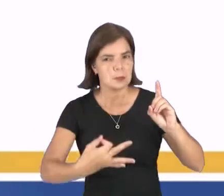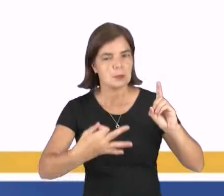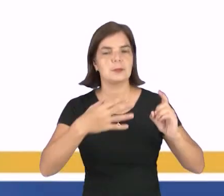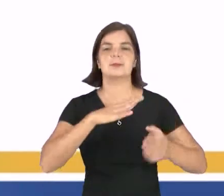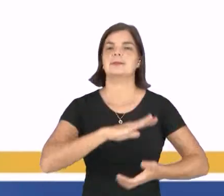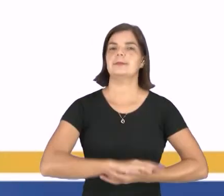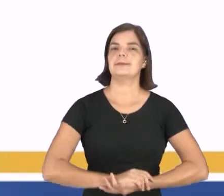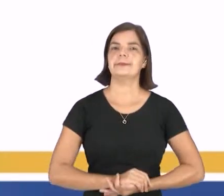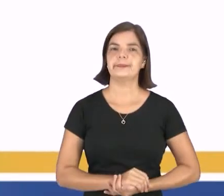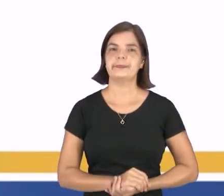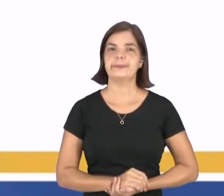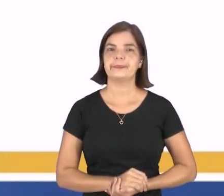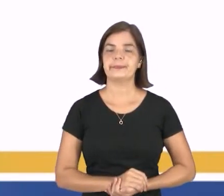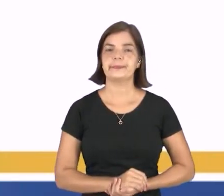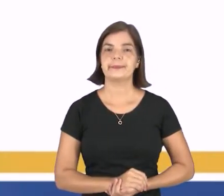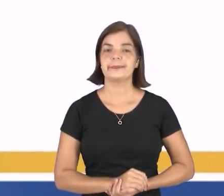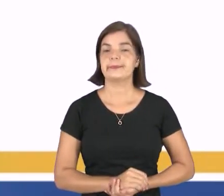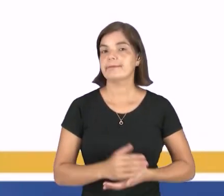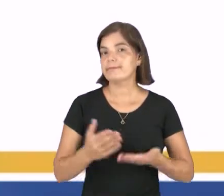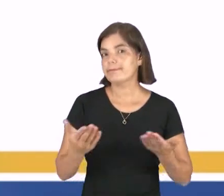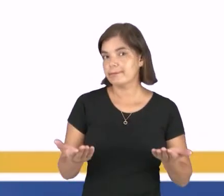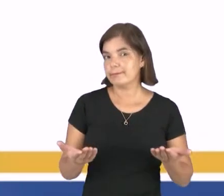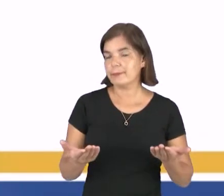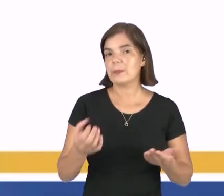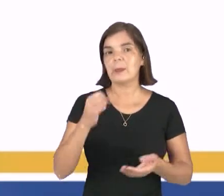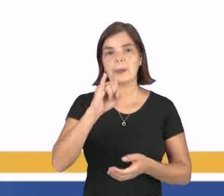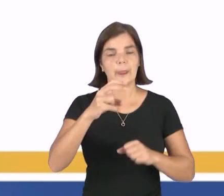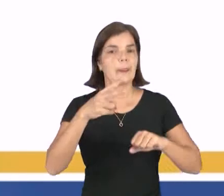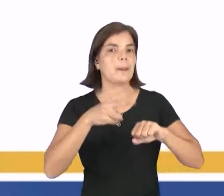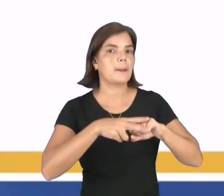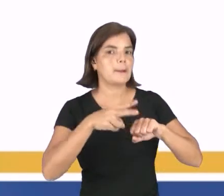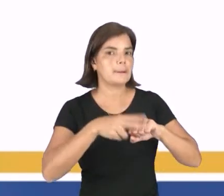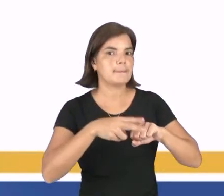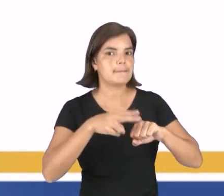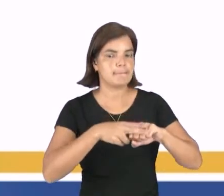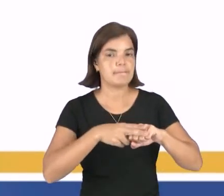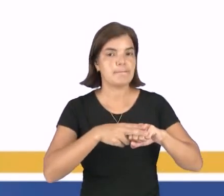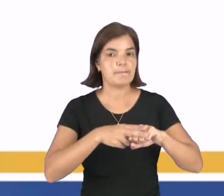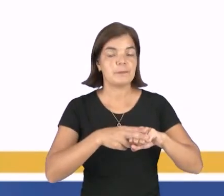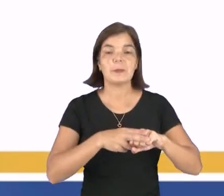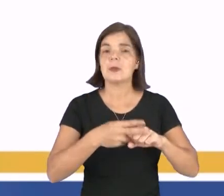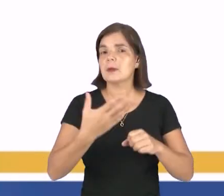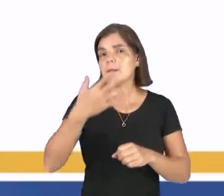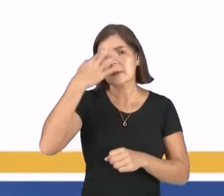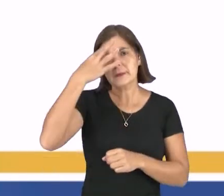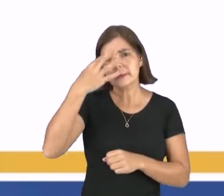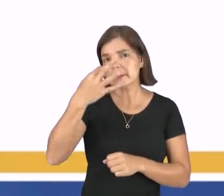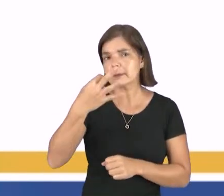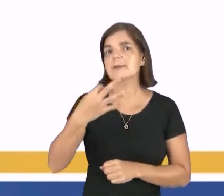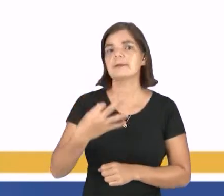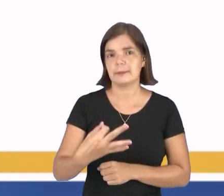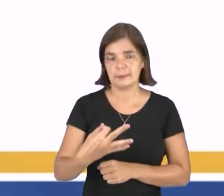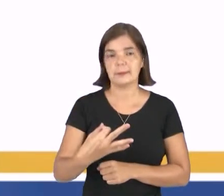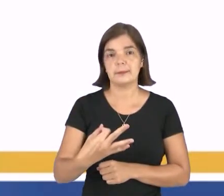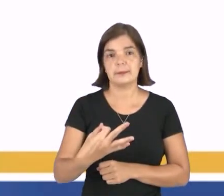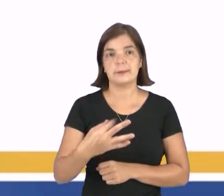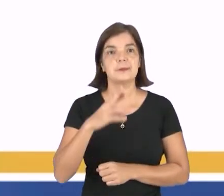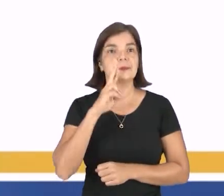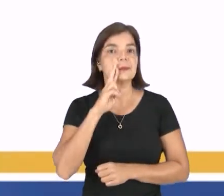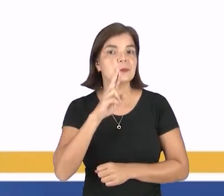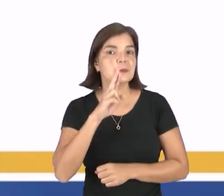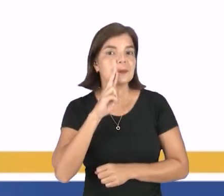certo gente se esse verbo está no modo indicativo Então a nossa alternativa correta é a letra